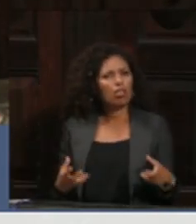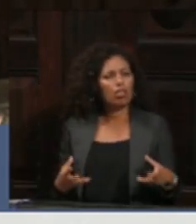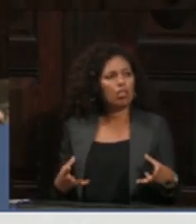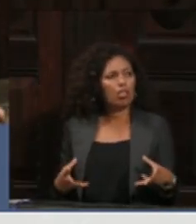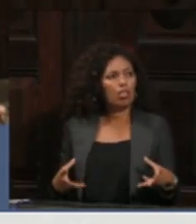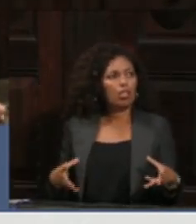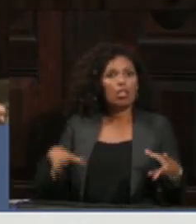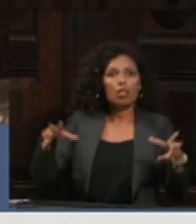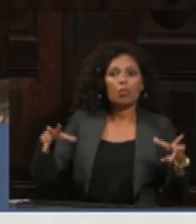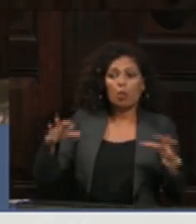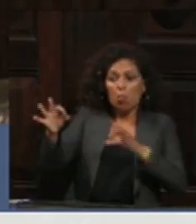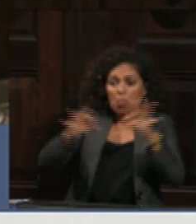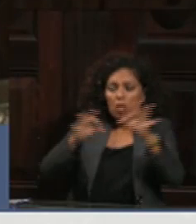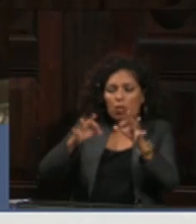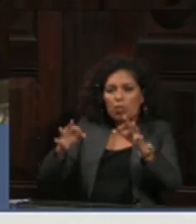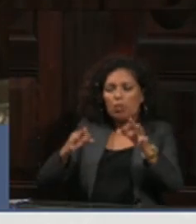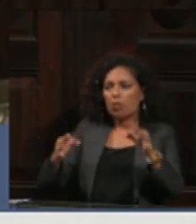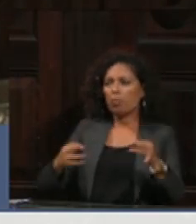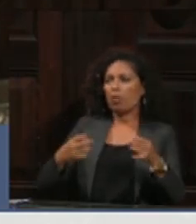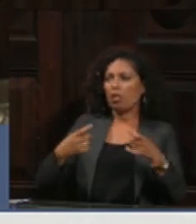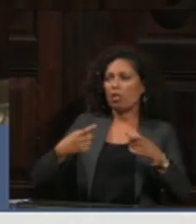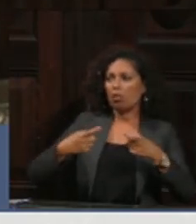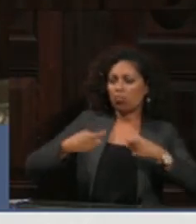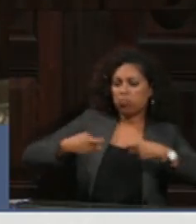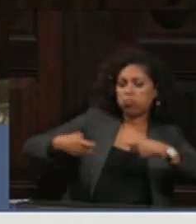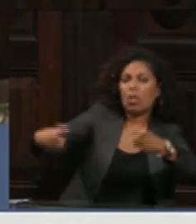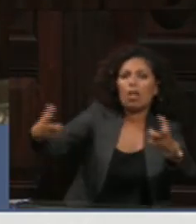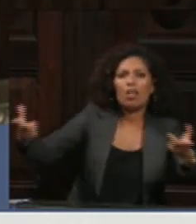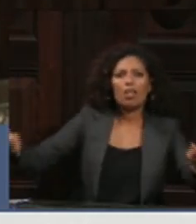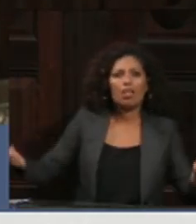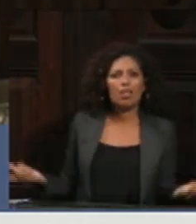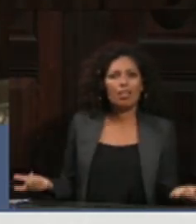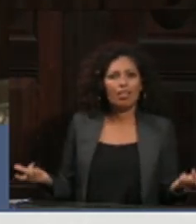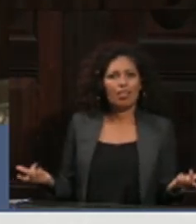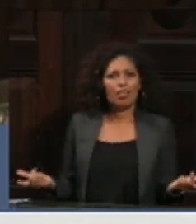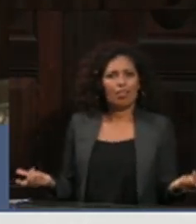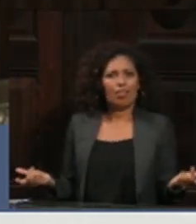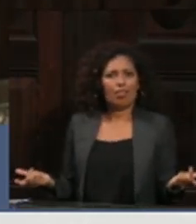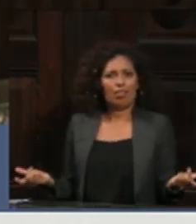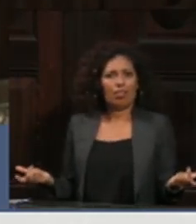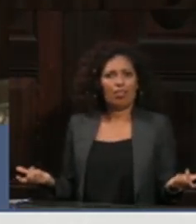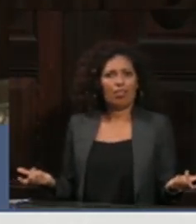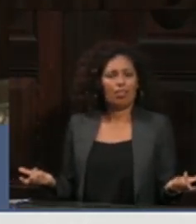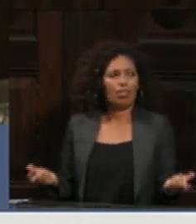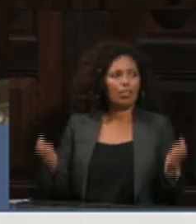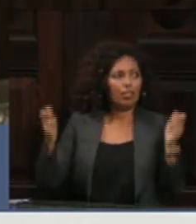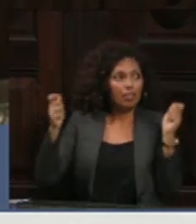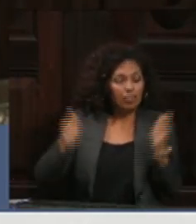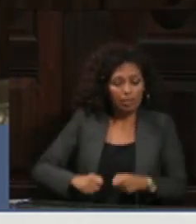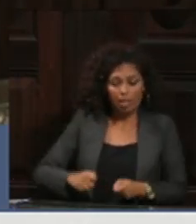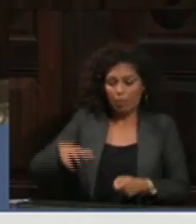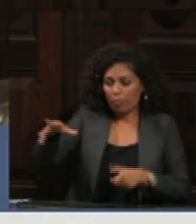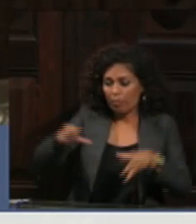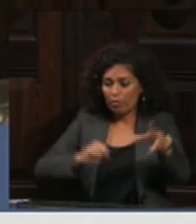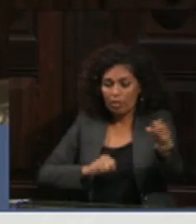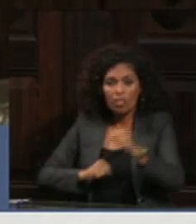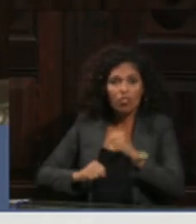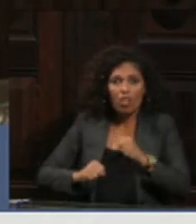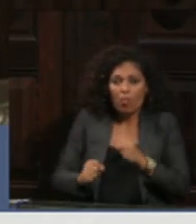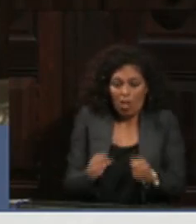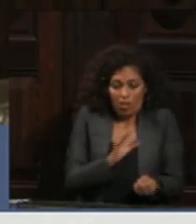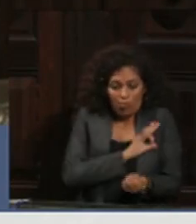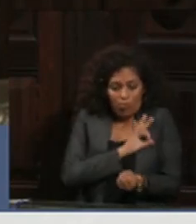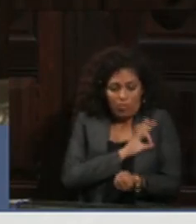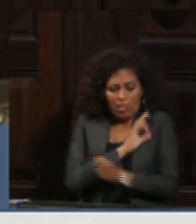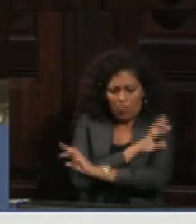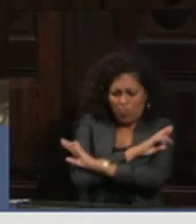uma guerrilha urbana, mas que não seria o caso. Isso dá para armar dezenas de